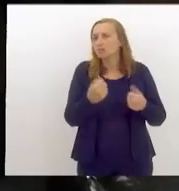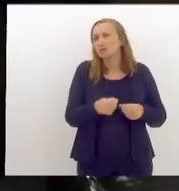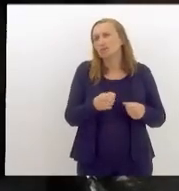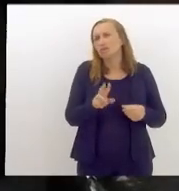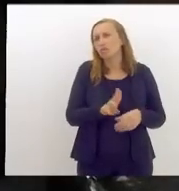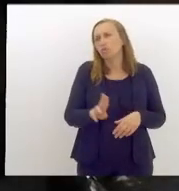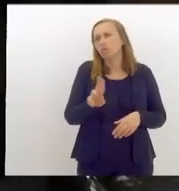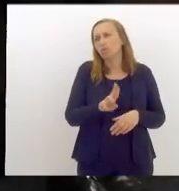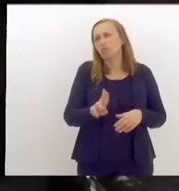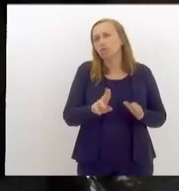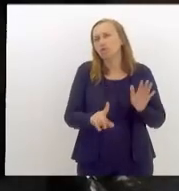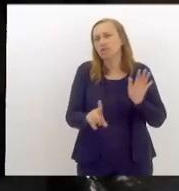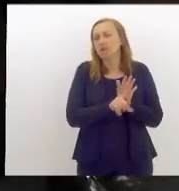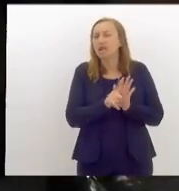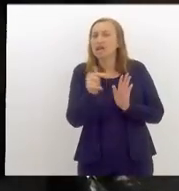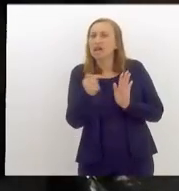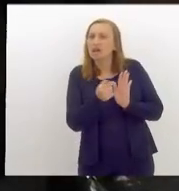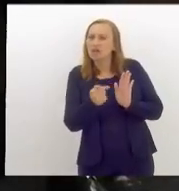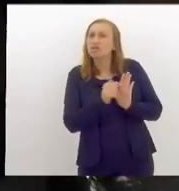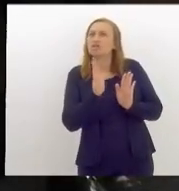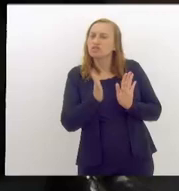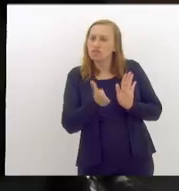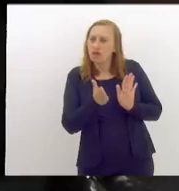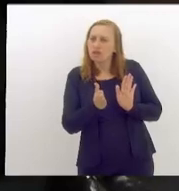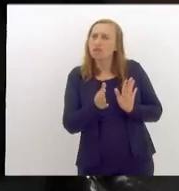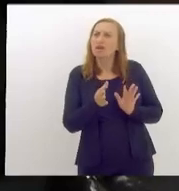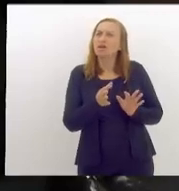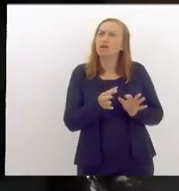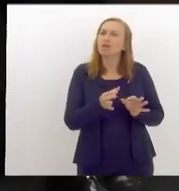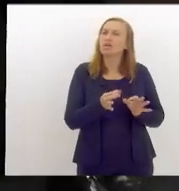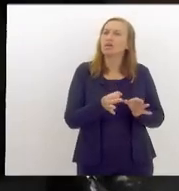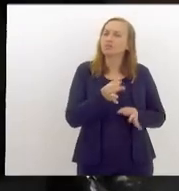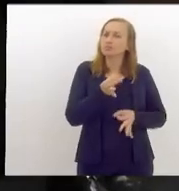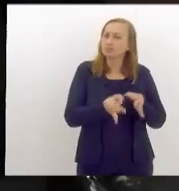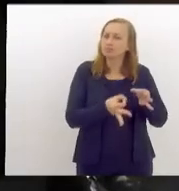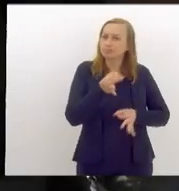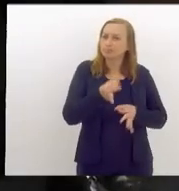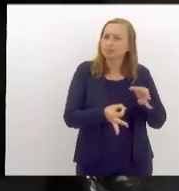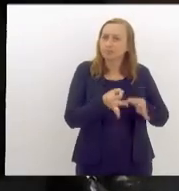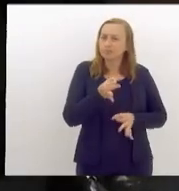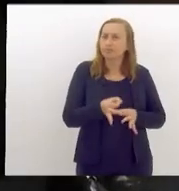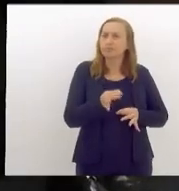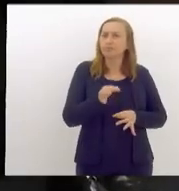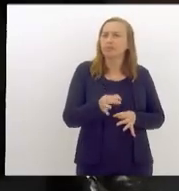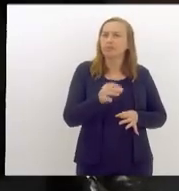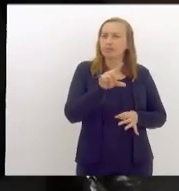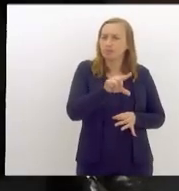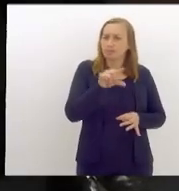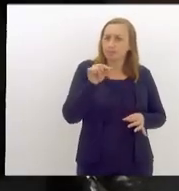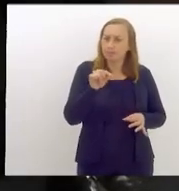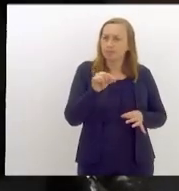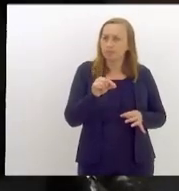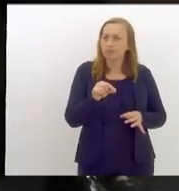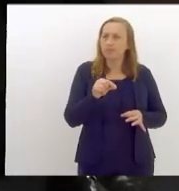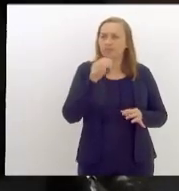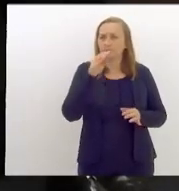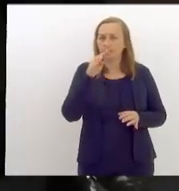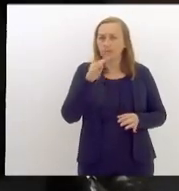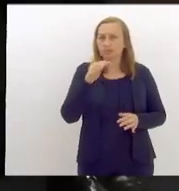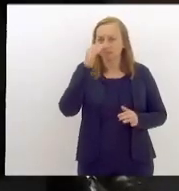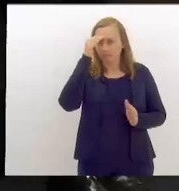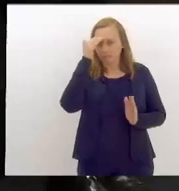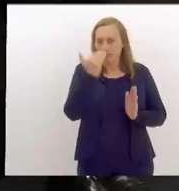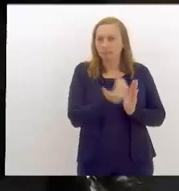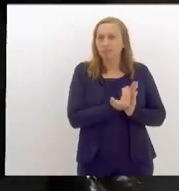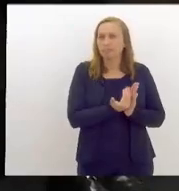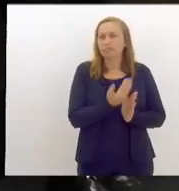objeto dessa lei haja Vista que já tem um instrumento jurídico possibilitando o governador de cumprir o que